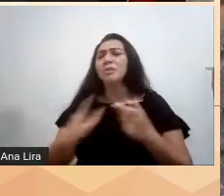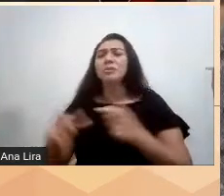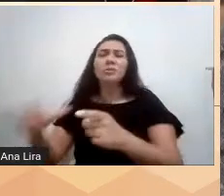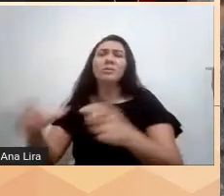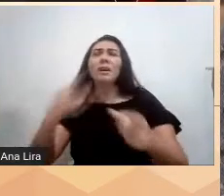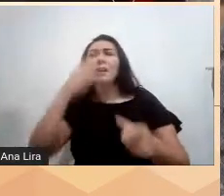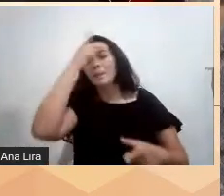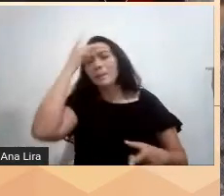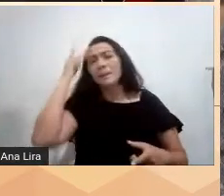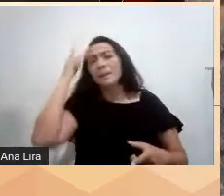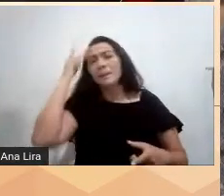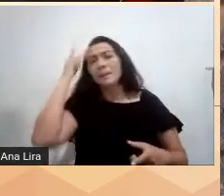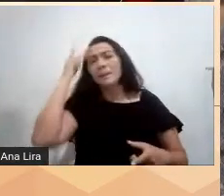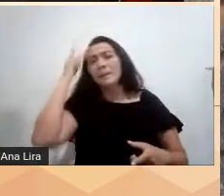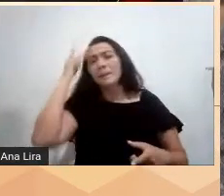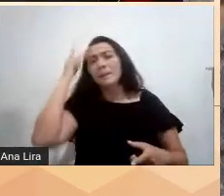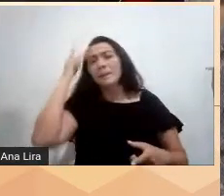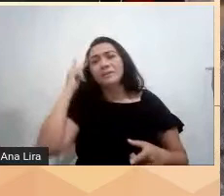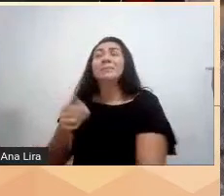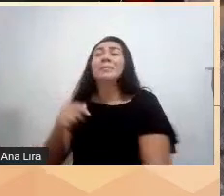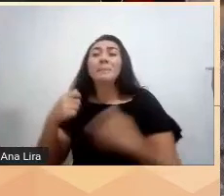incentivador, né, investidor.